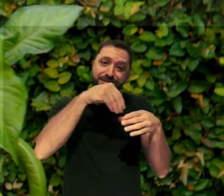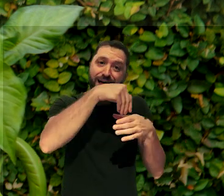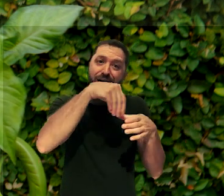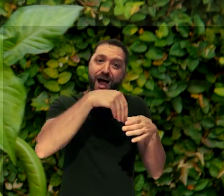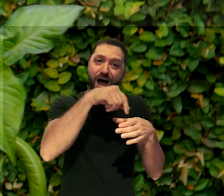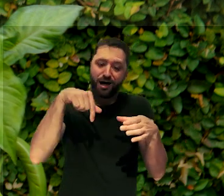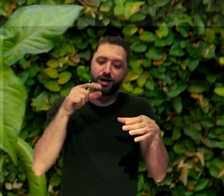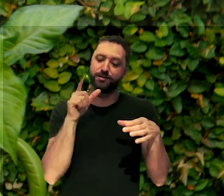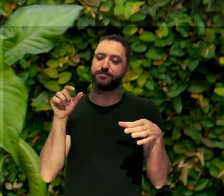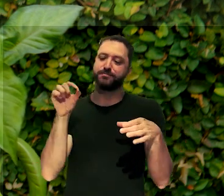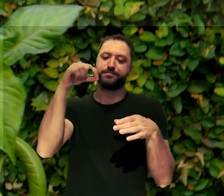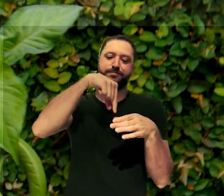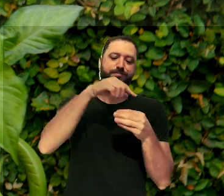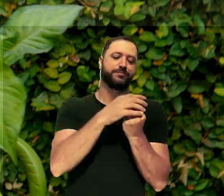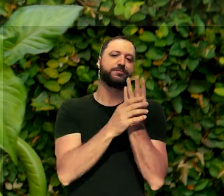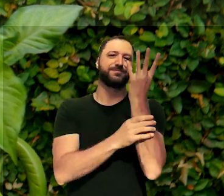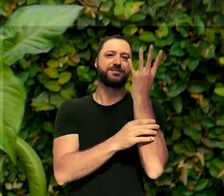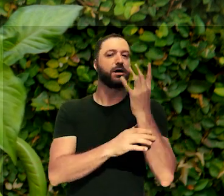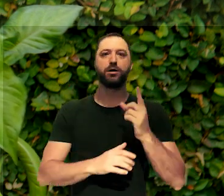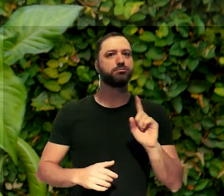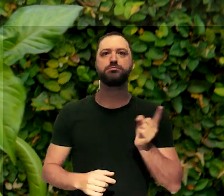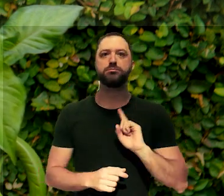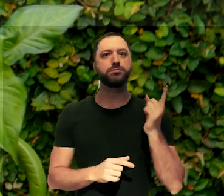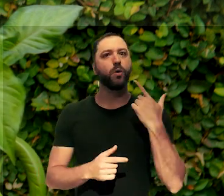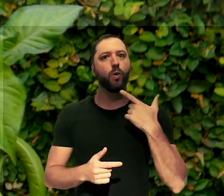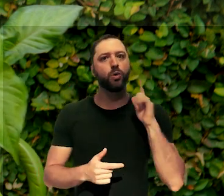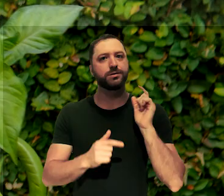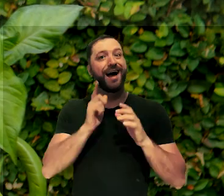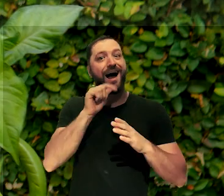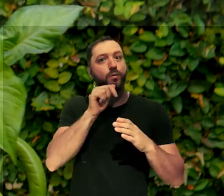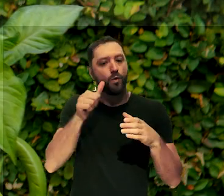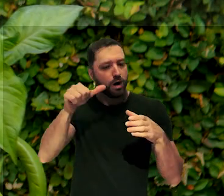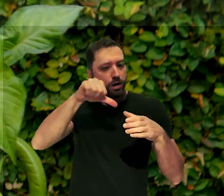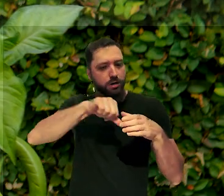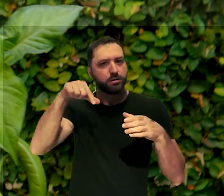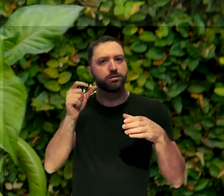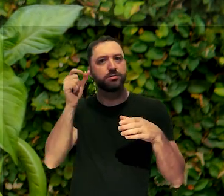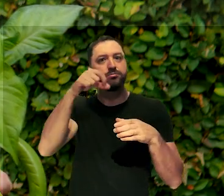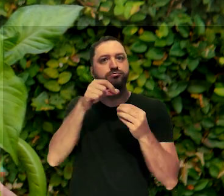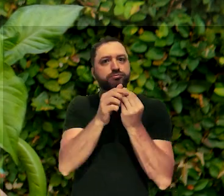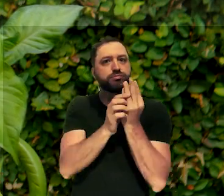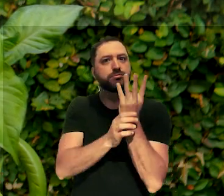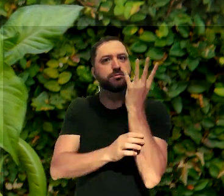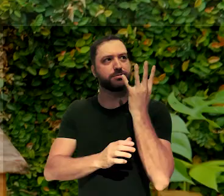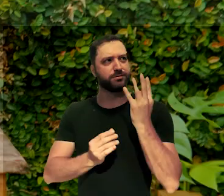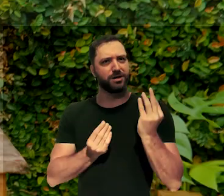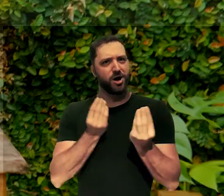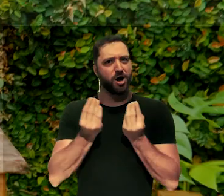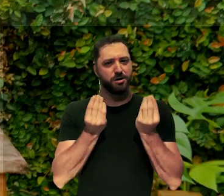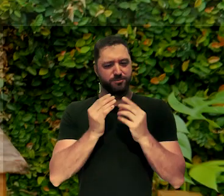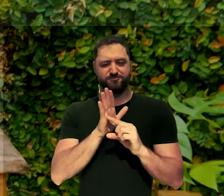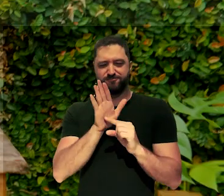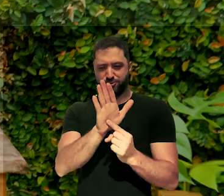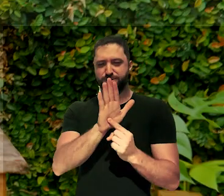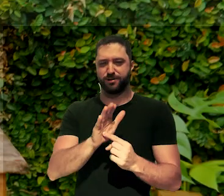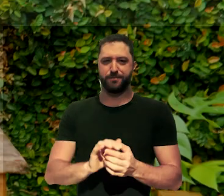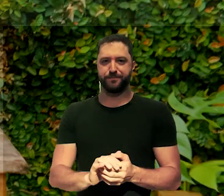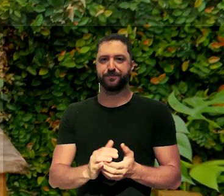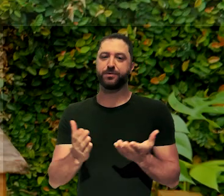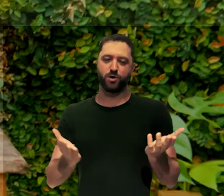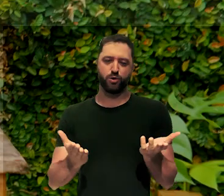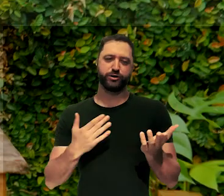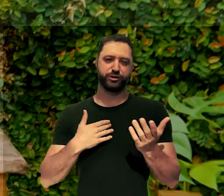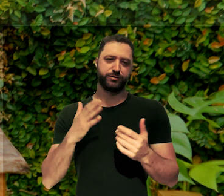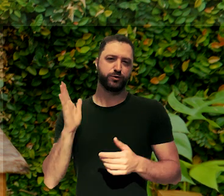vocês vão aprender como é fácil e como dá certo cultivar as plantas apenas na água. Eu trouxe aqui para vocês